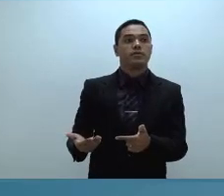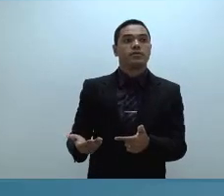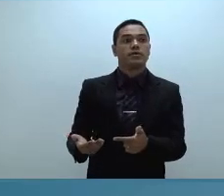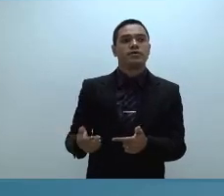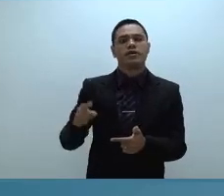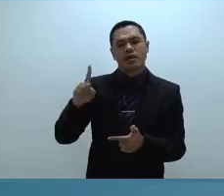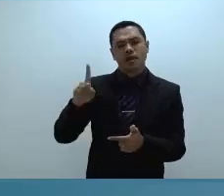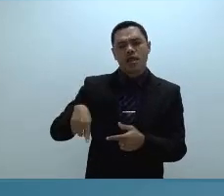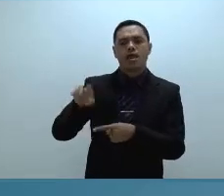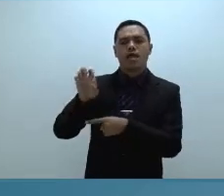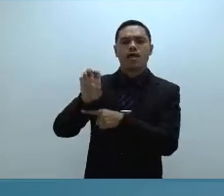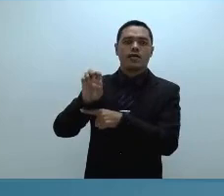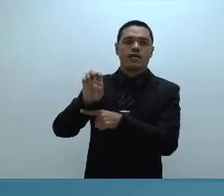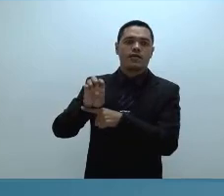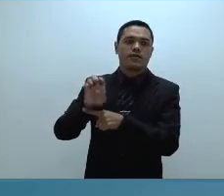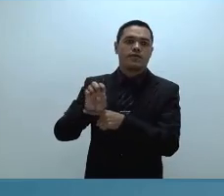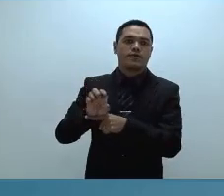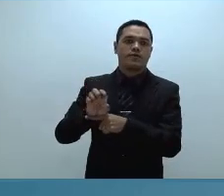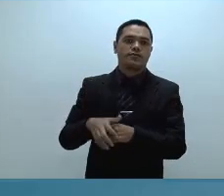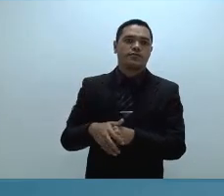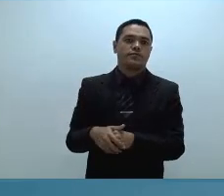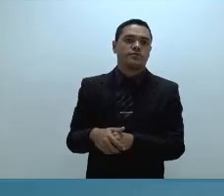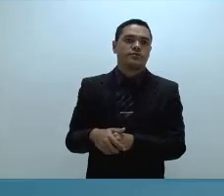é o Estado. Aí sim,